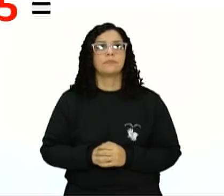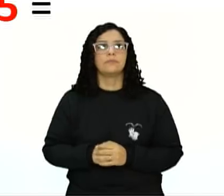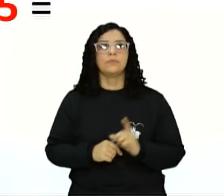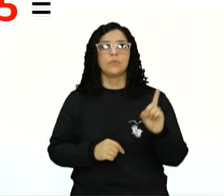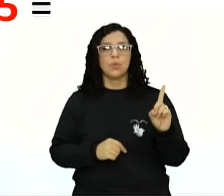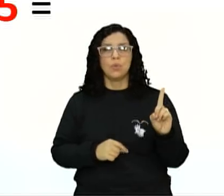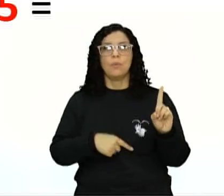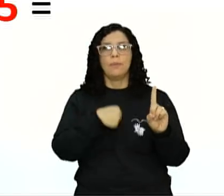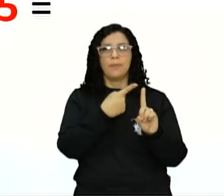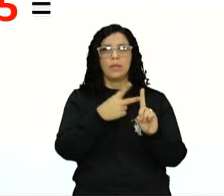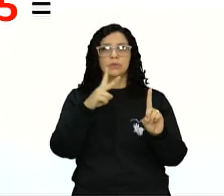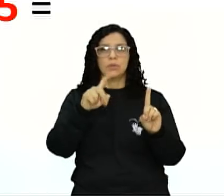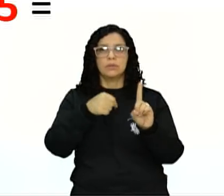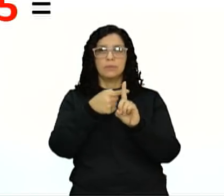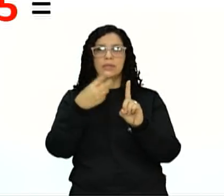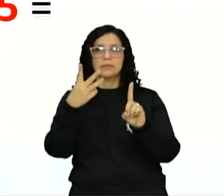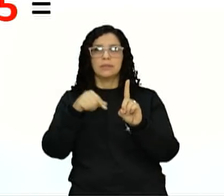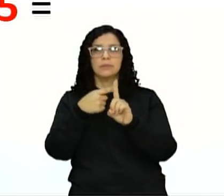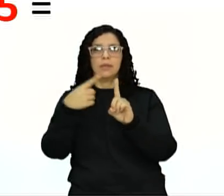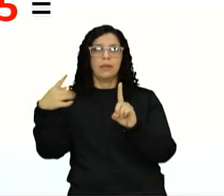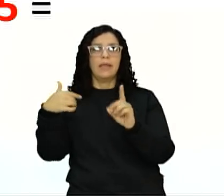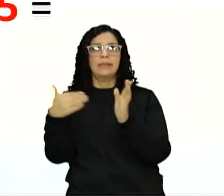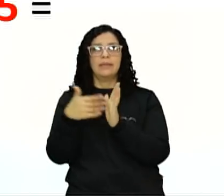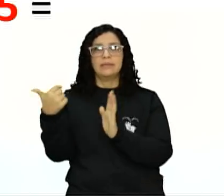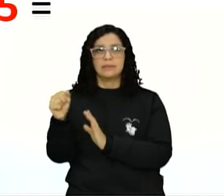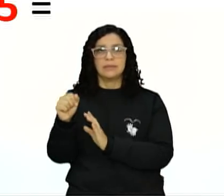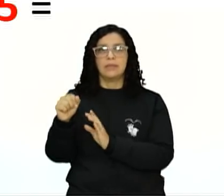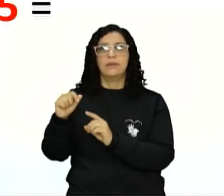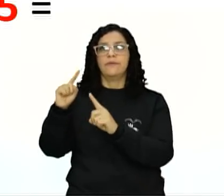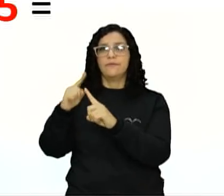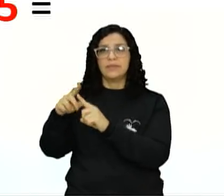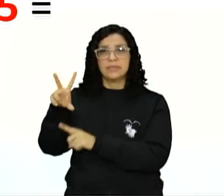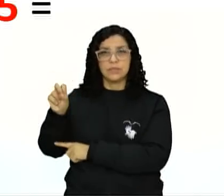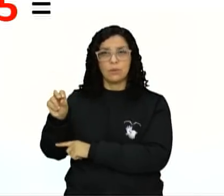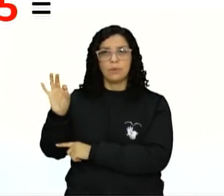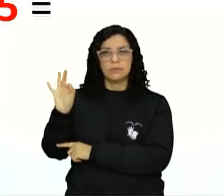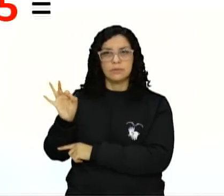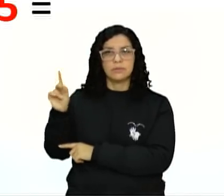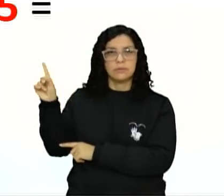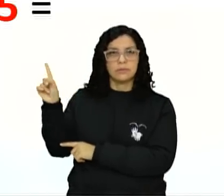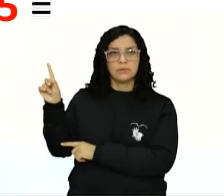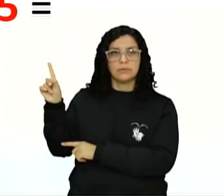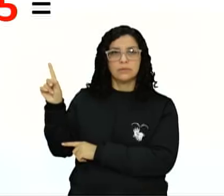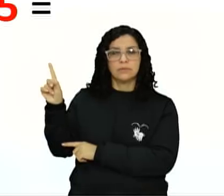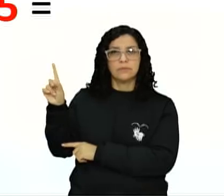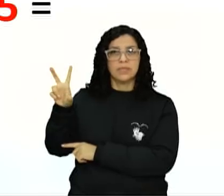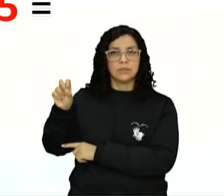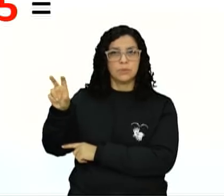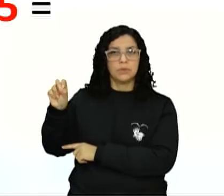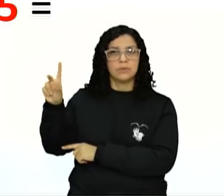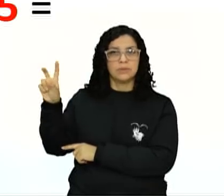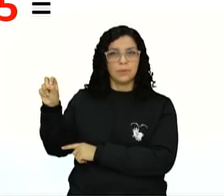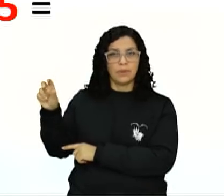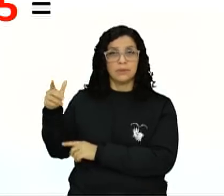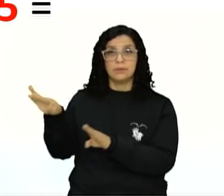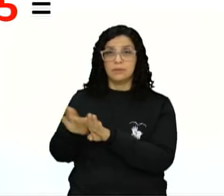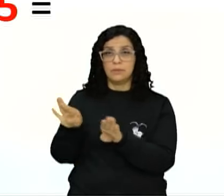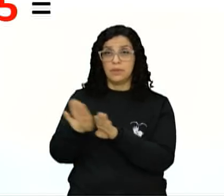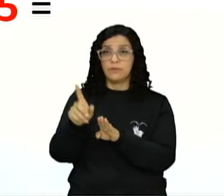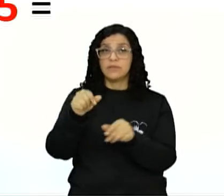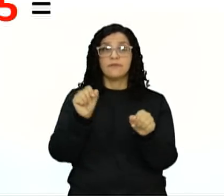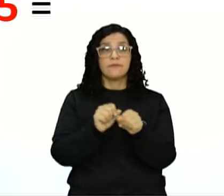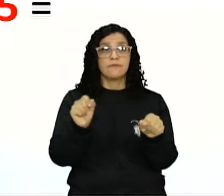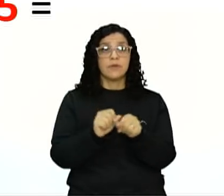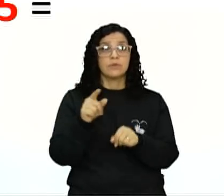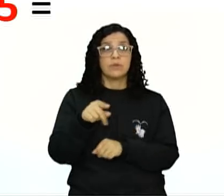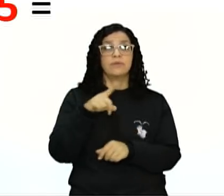termos. Ele somou o primeiro com o último e multiplicou por 50. E chegamos nos 5.050. O que você